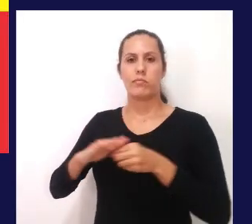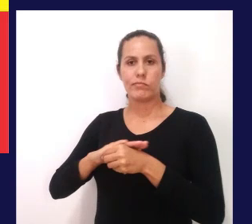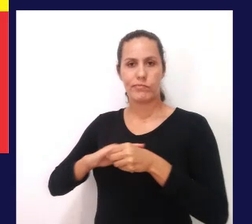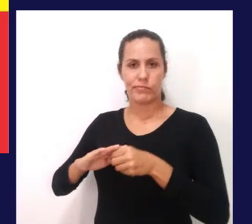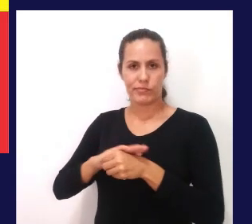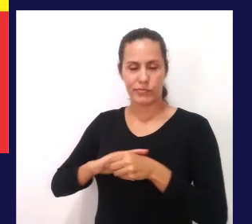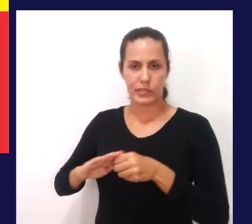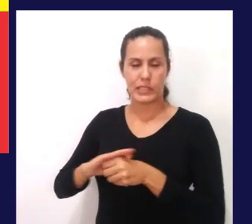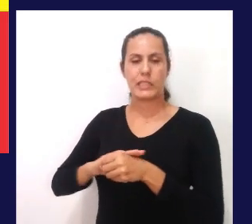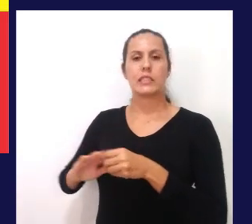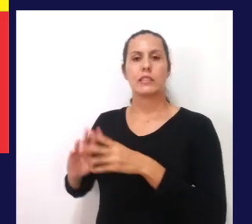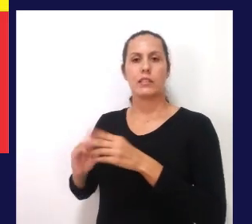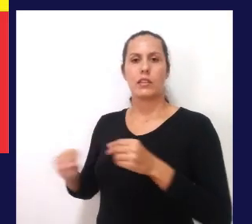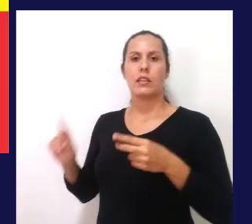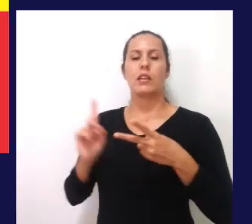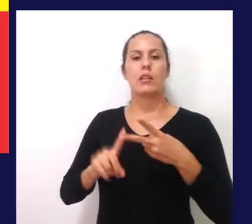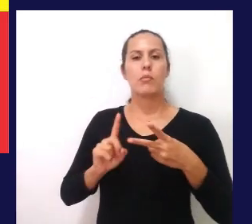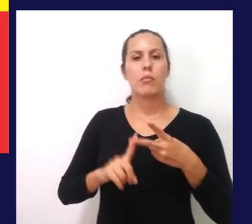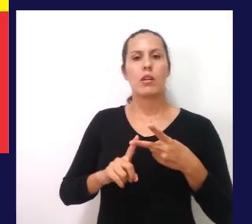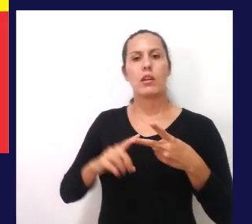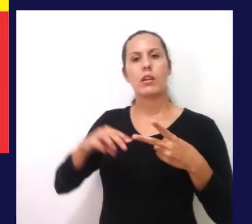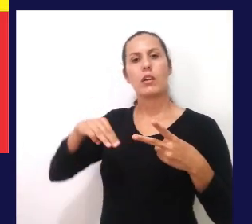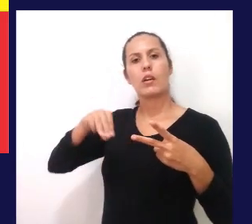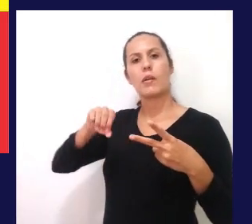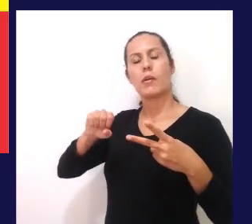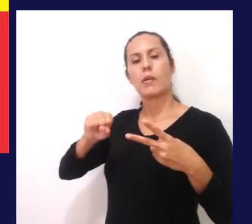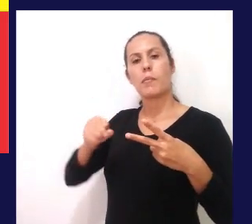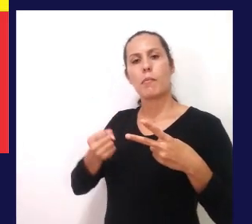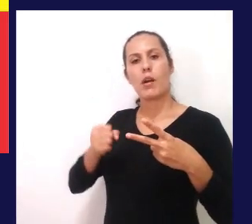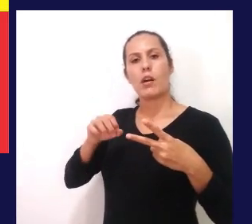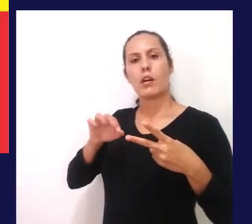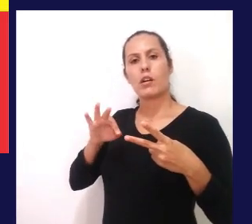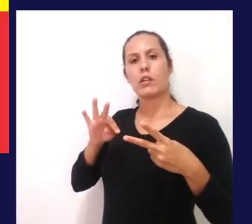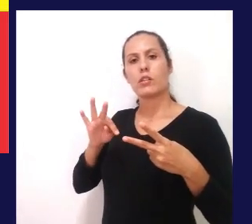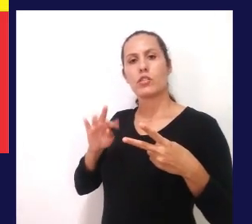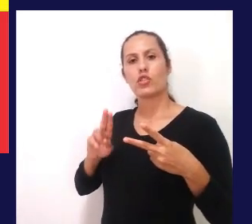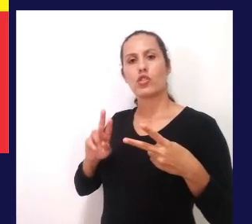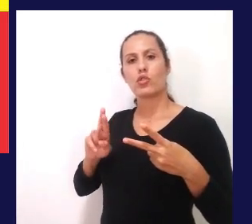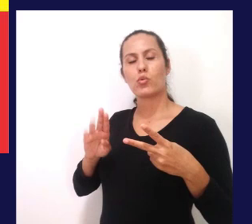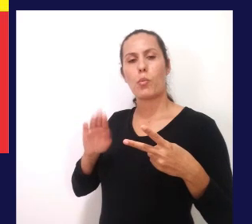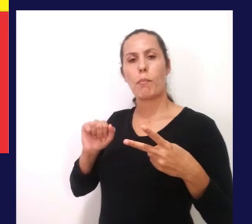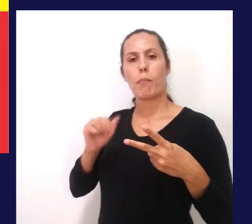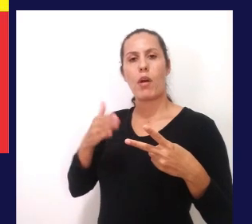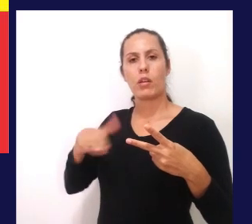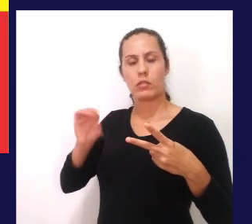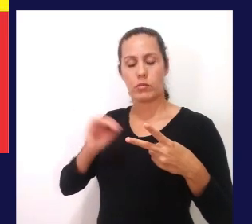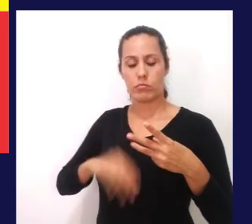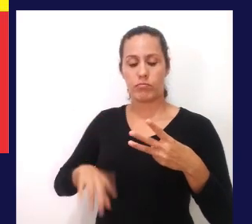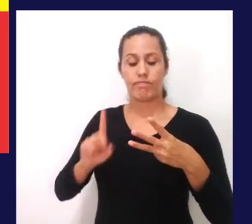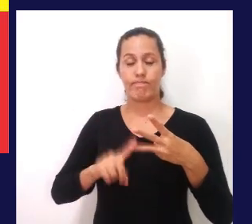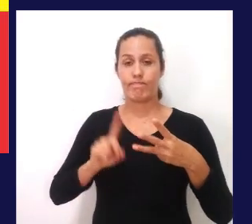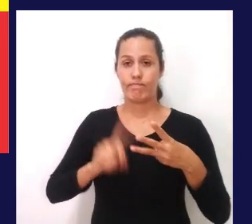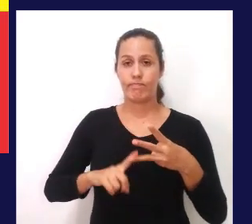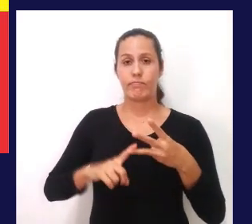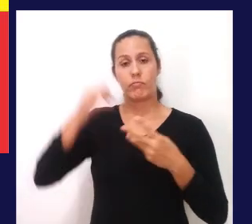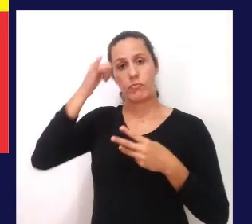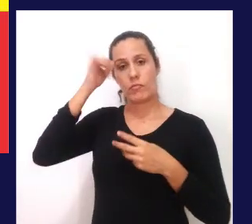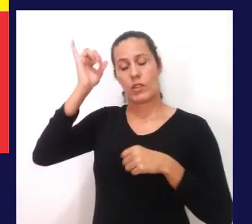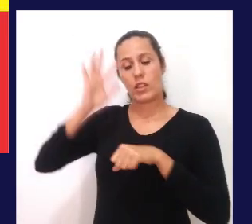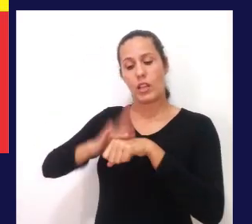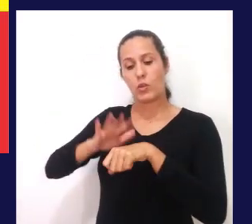a perca da virgindade, a questão da masturbação, a prevenção das